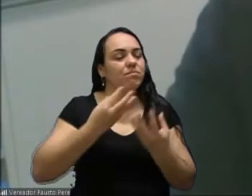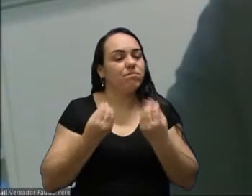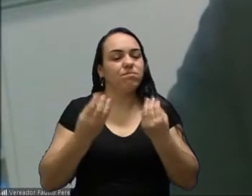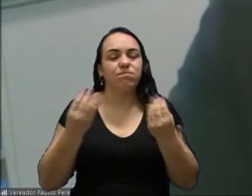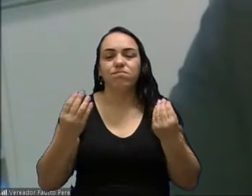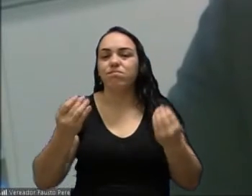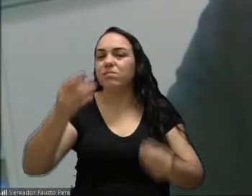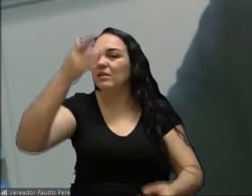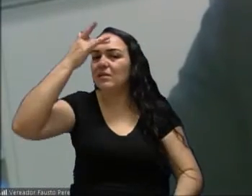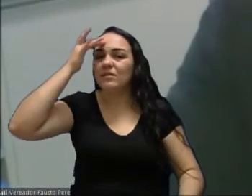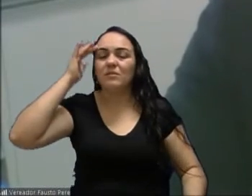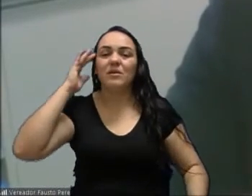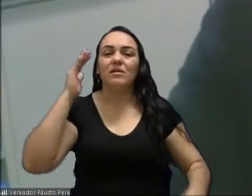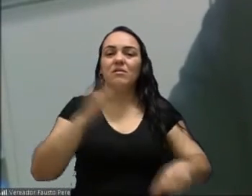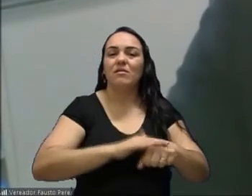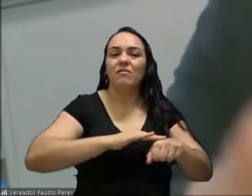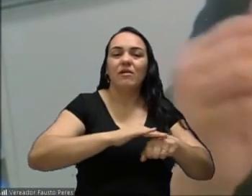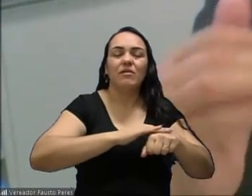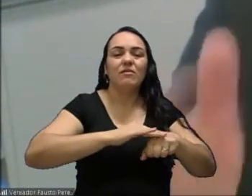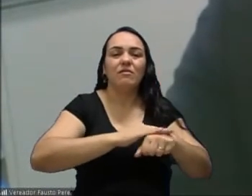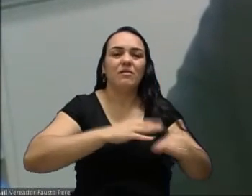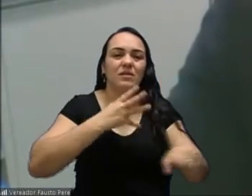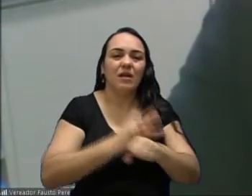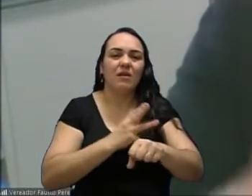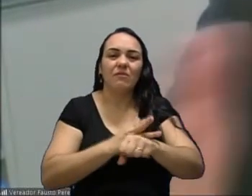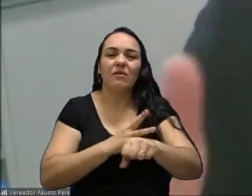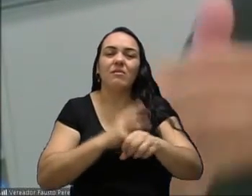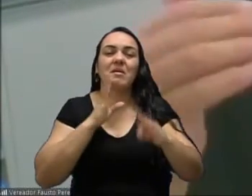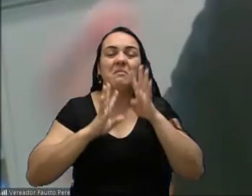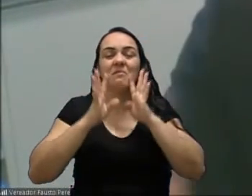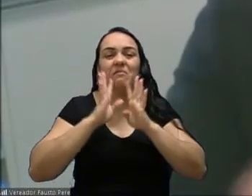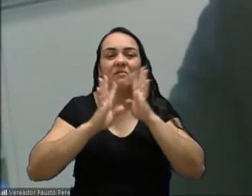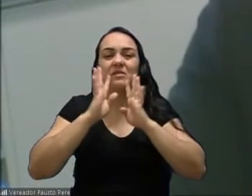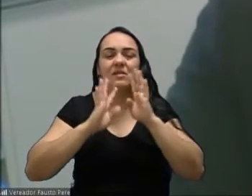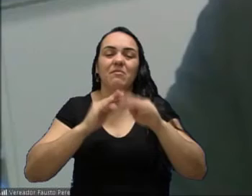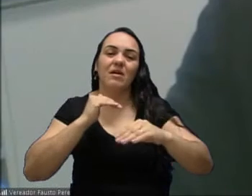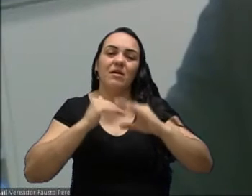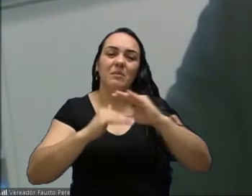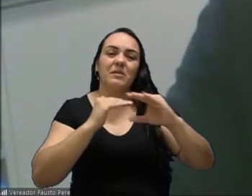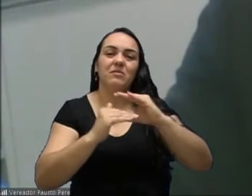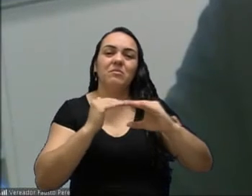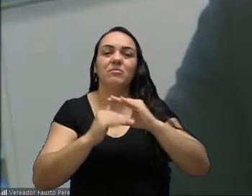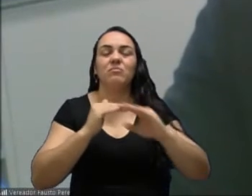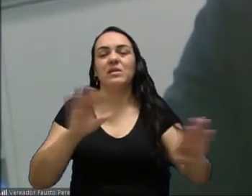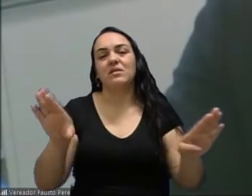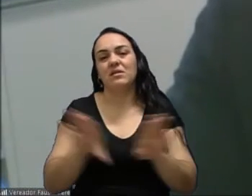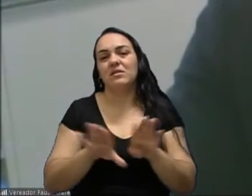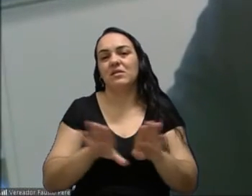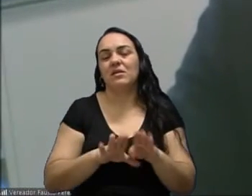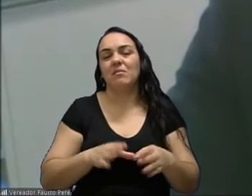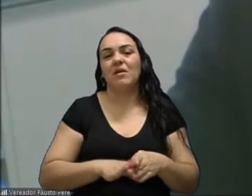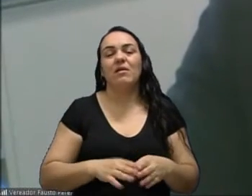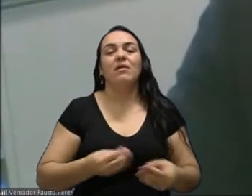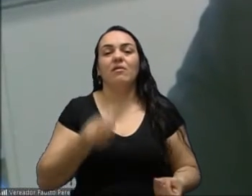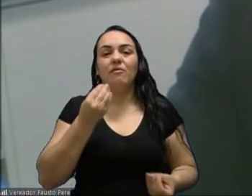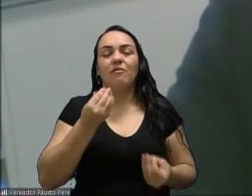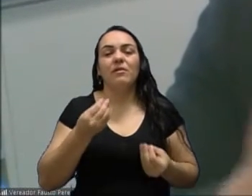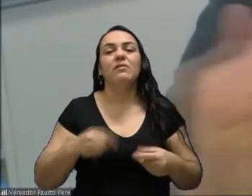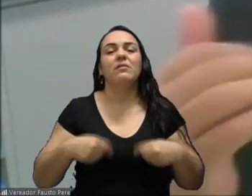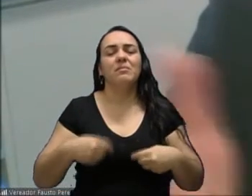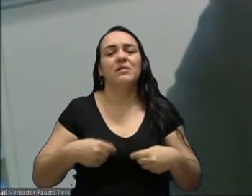nos procuraram aqui no gabinete via whatsapp via facebook eu e outros vereadores aqui desta casa recebendo